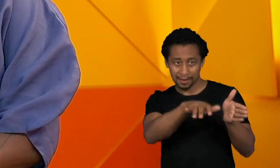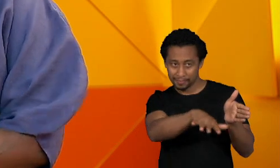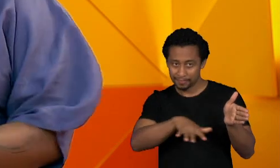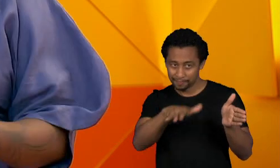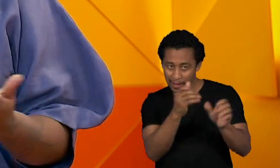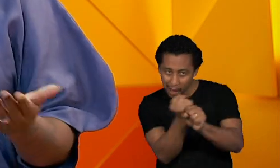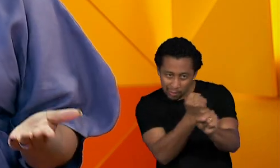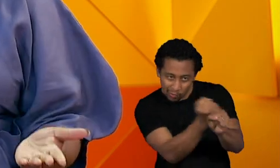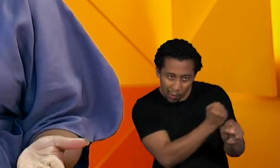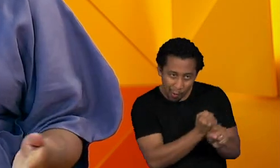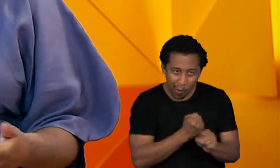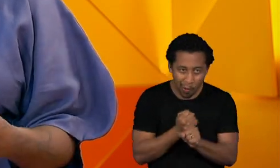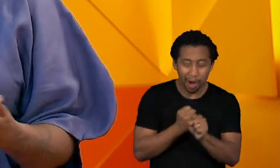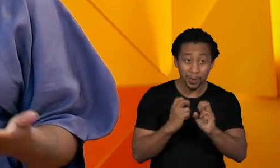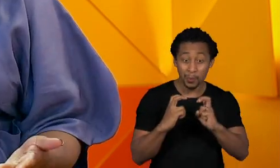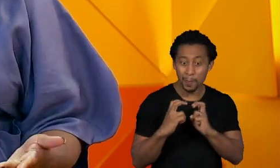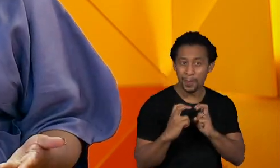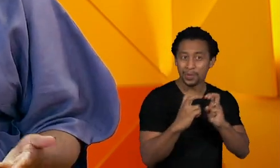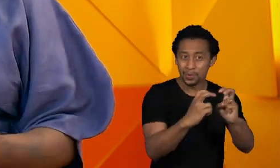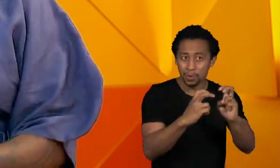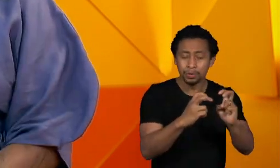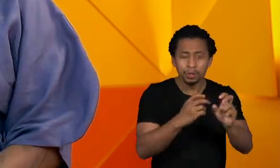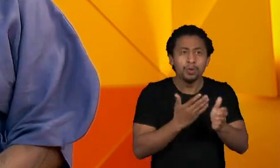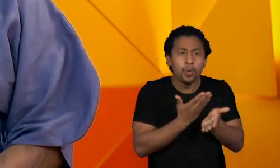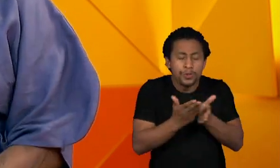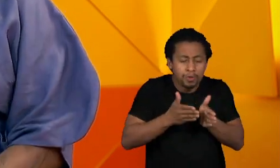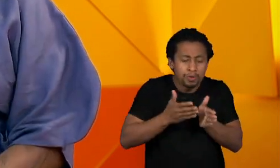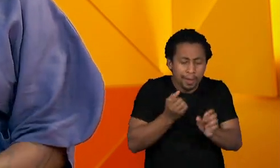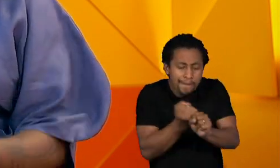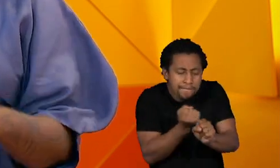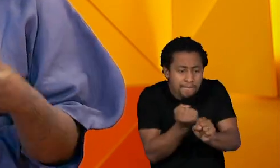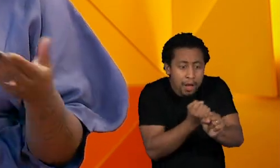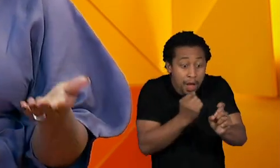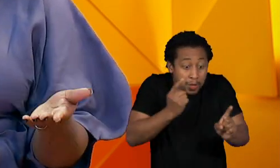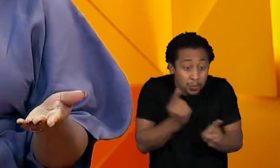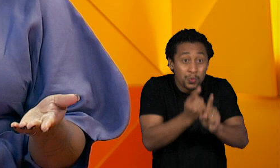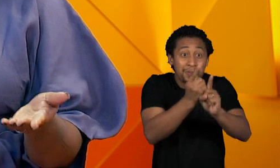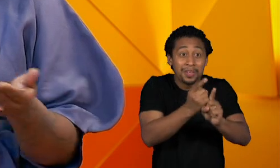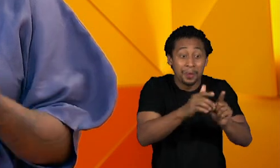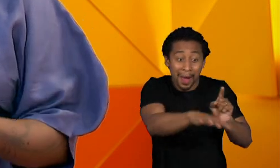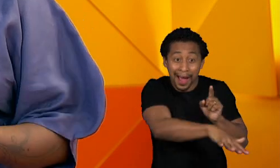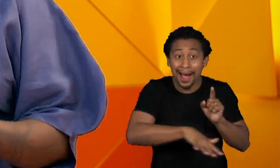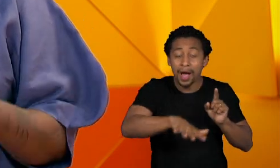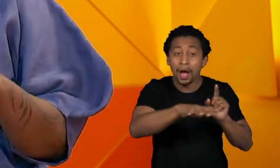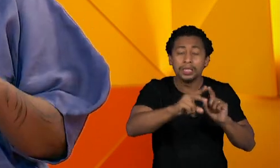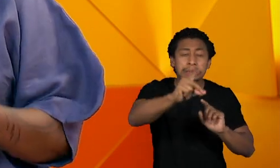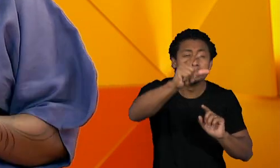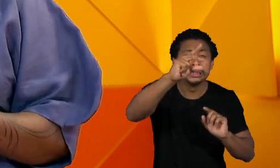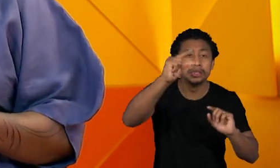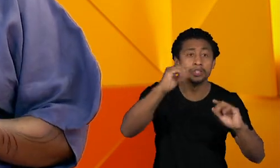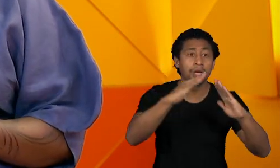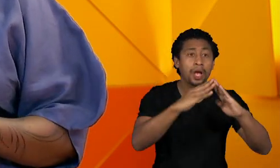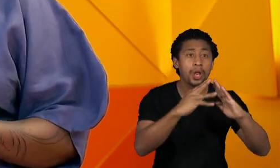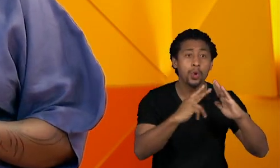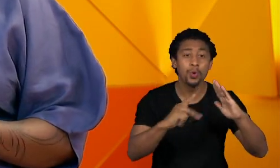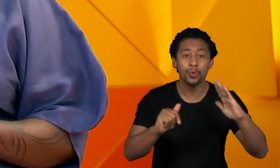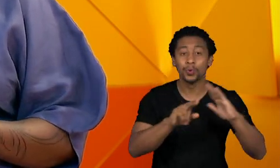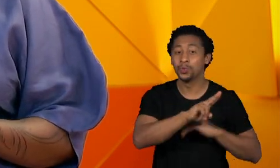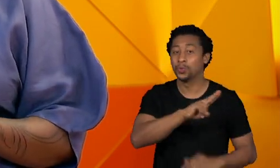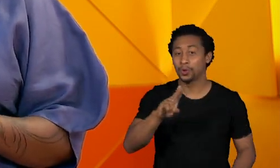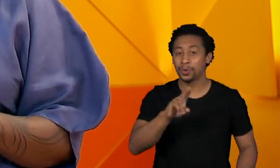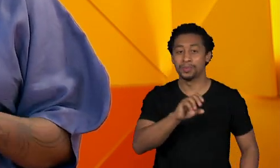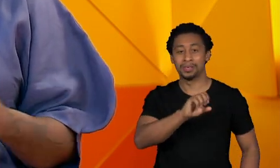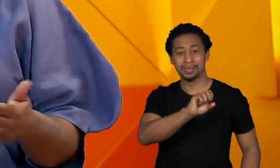conhecia. Naquela região havia um quilombo chamado Saracura. A equipe de arqueologia que acompanha as